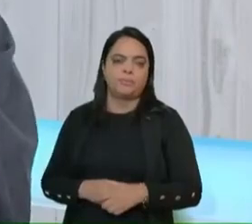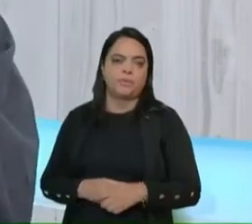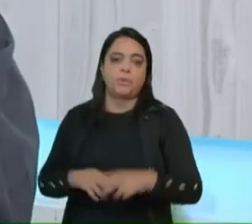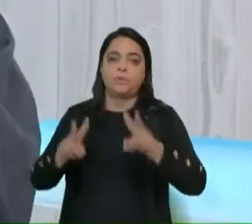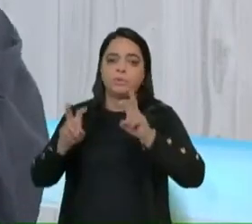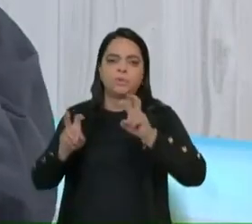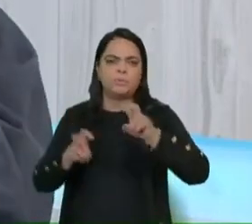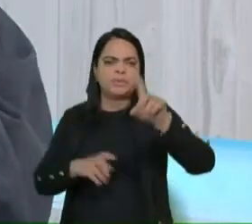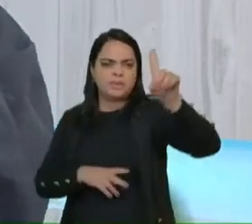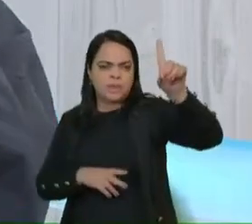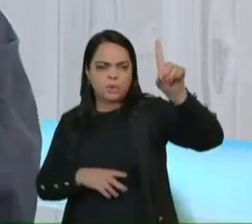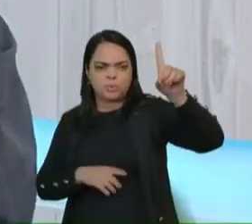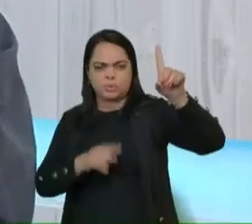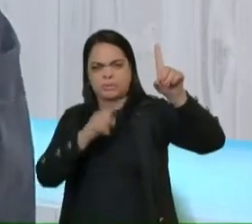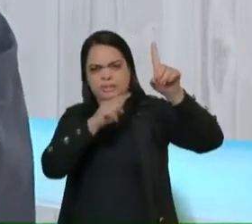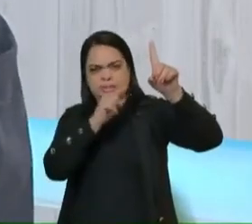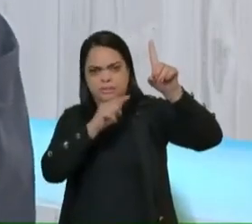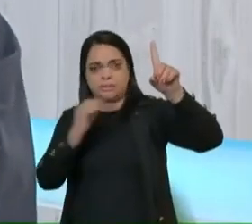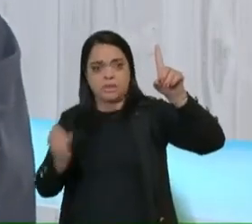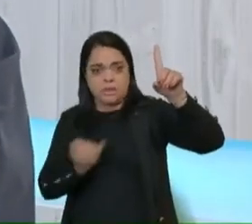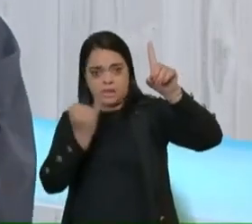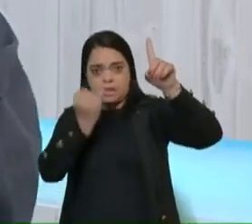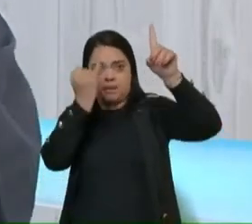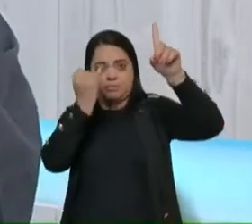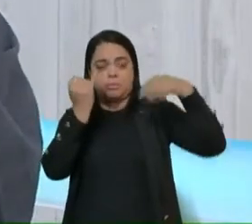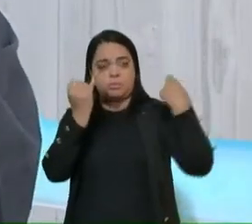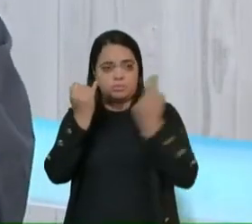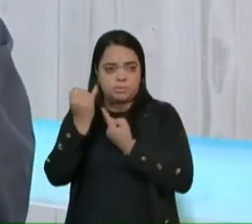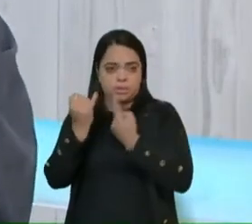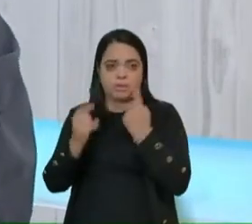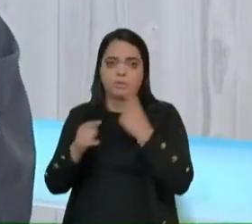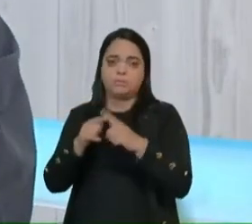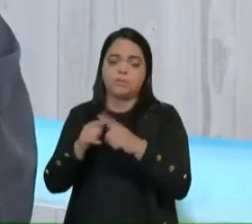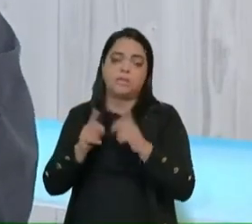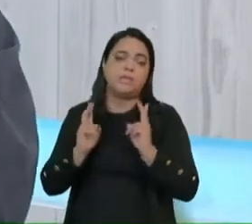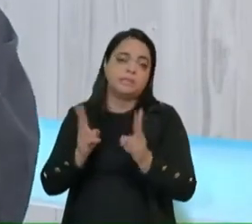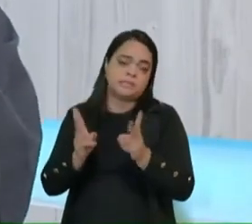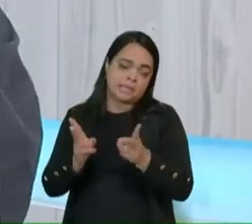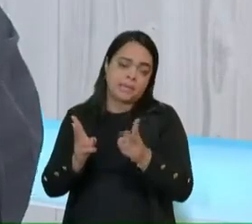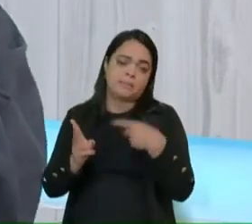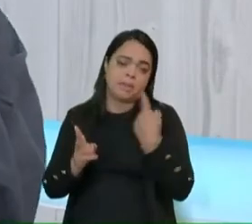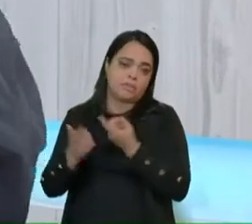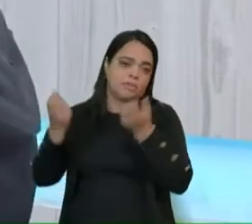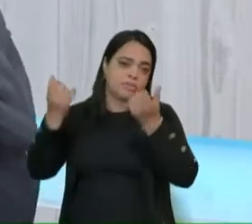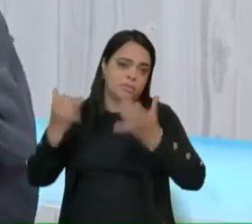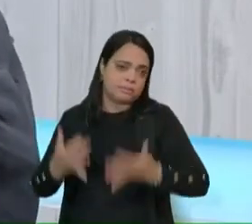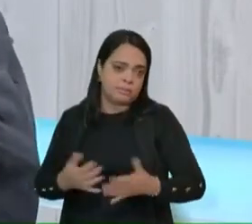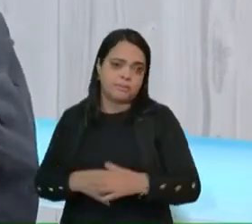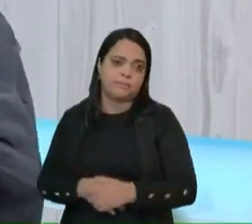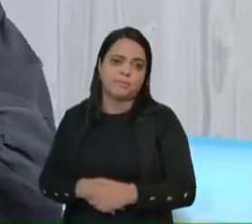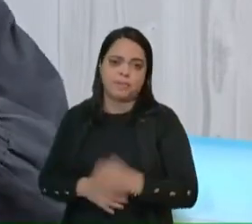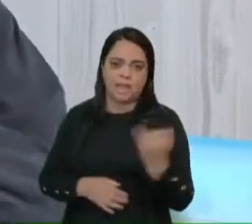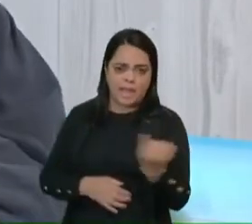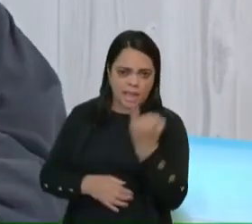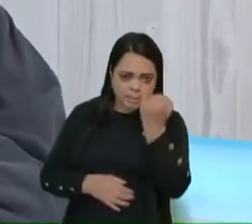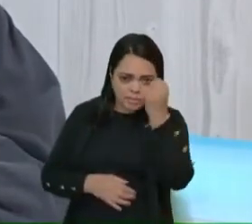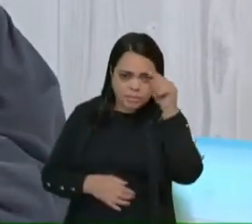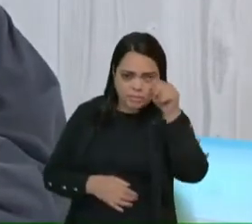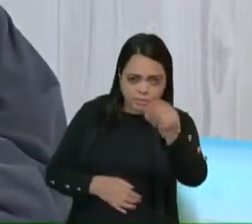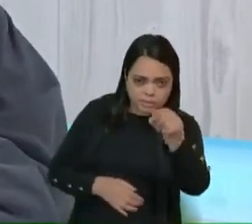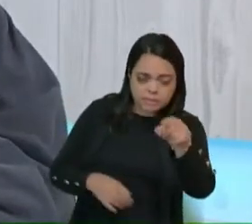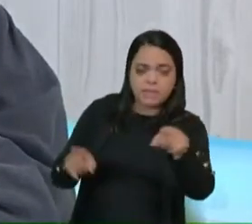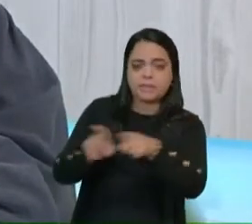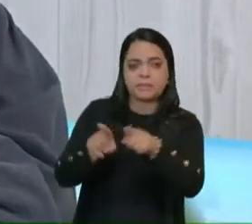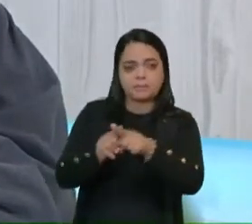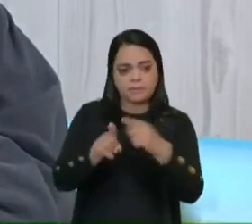de Deus é muito importante para nós Porque nós sempre falamos assim o que é importante para você é importante